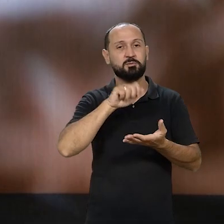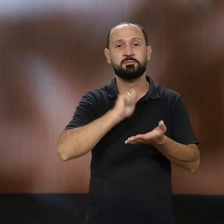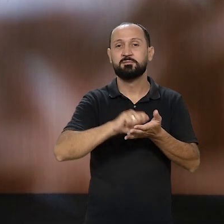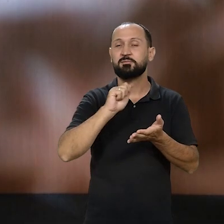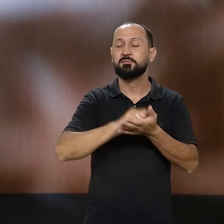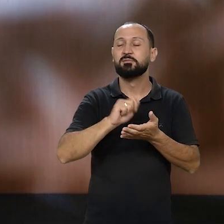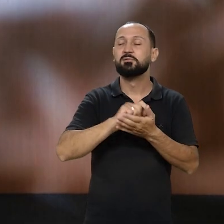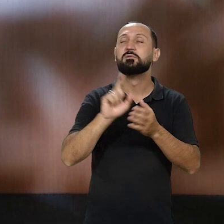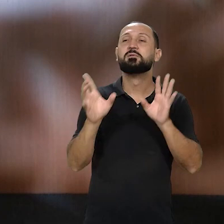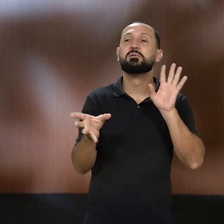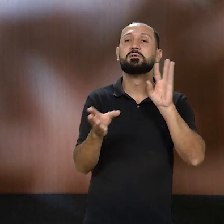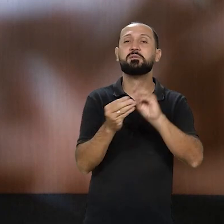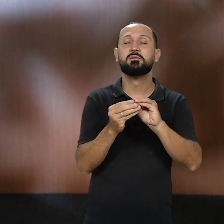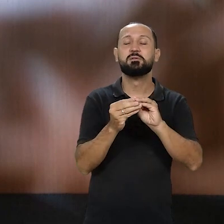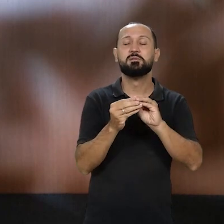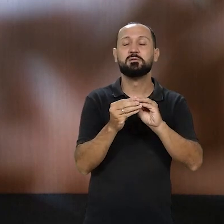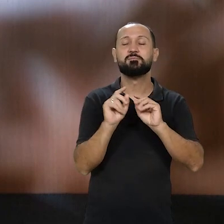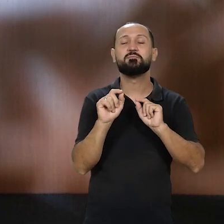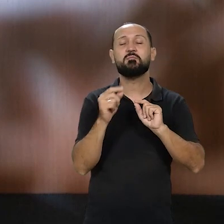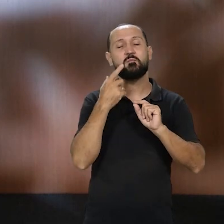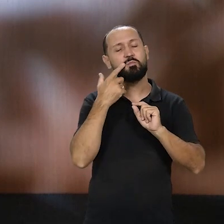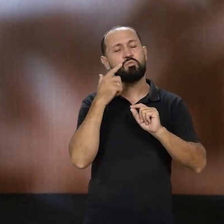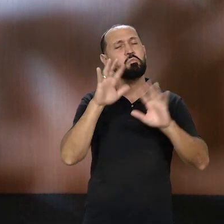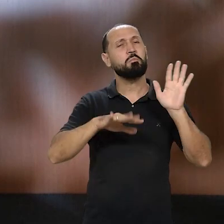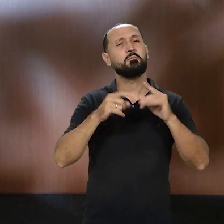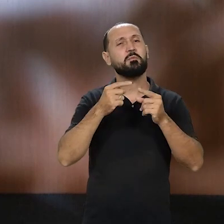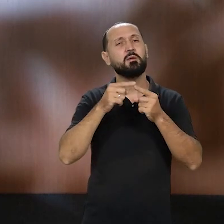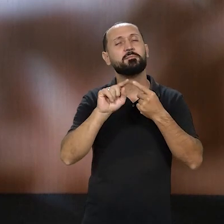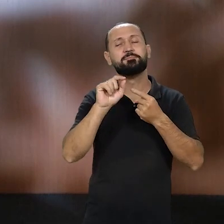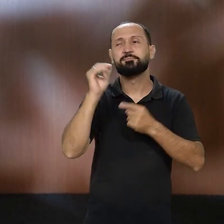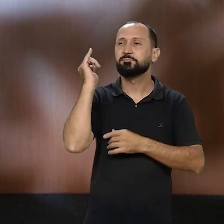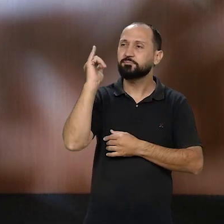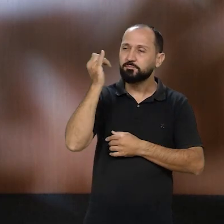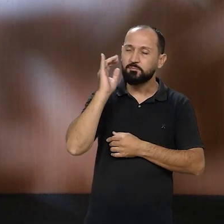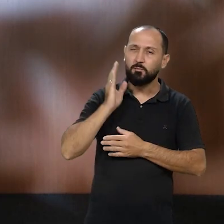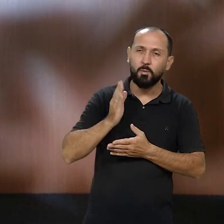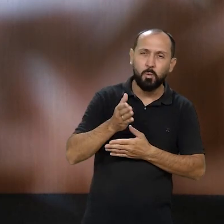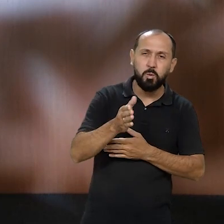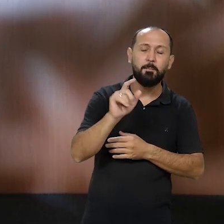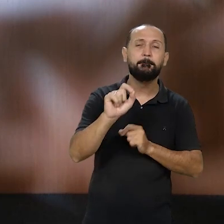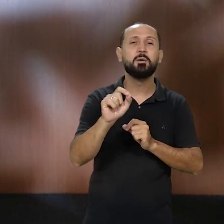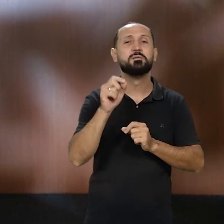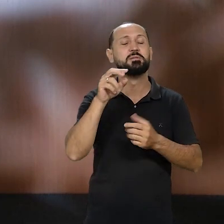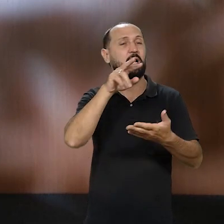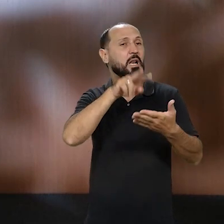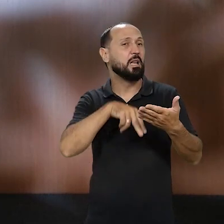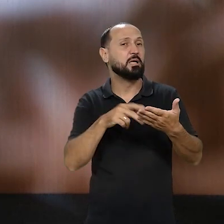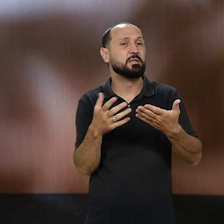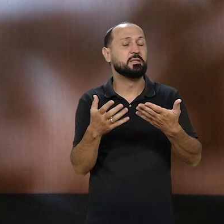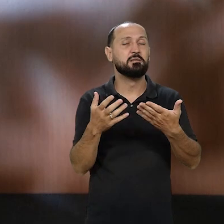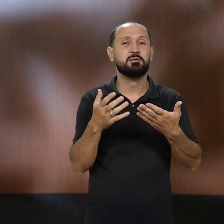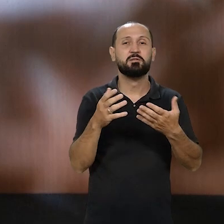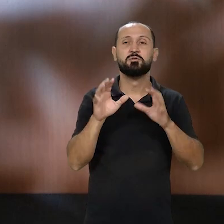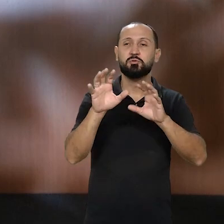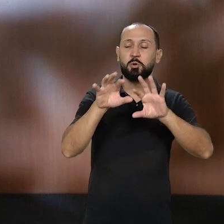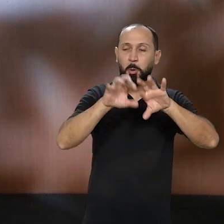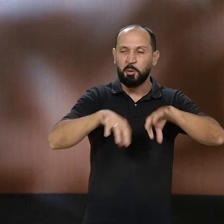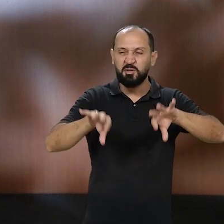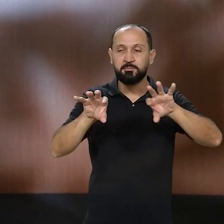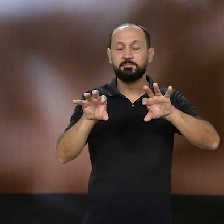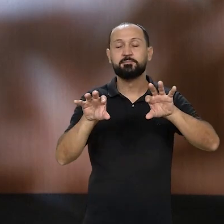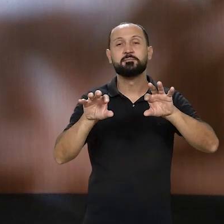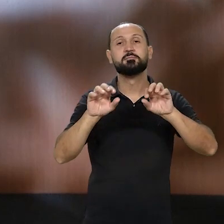e das considerações do Henrique. Será que tem a ver com a narrativa contínua, que pode ser lida, igual você falou, de forma